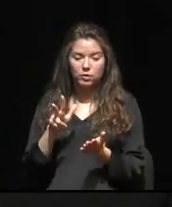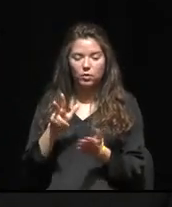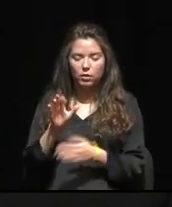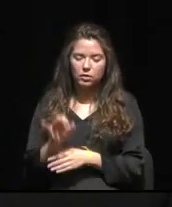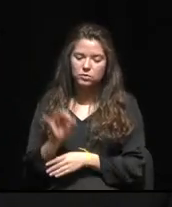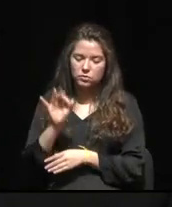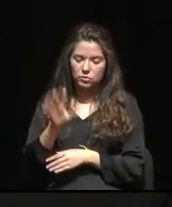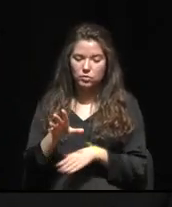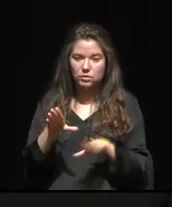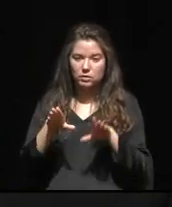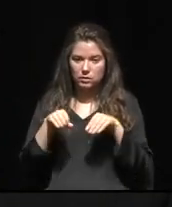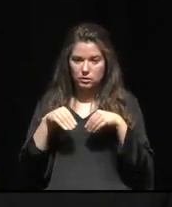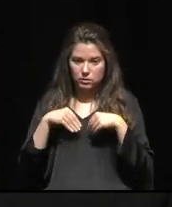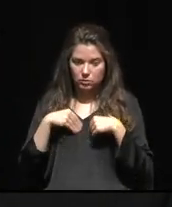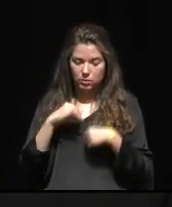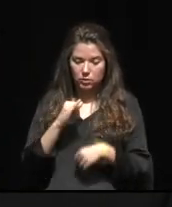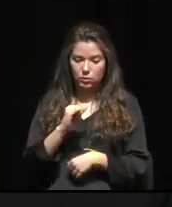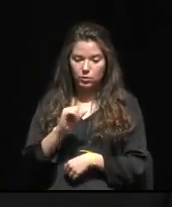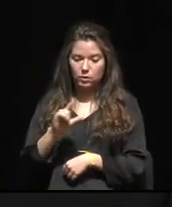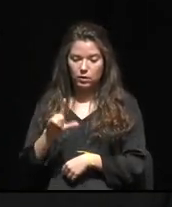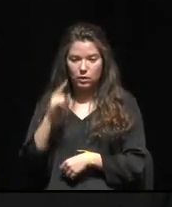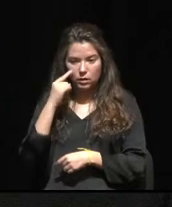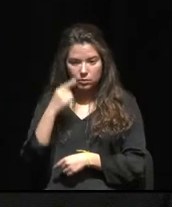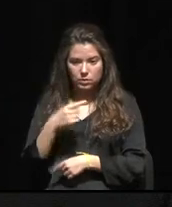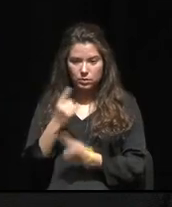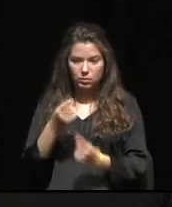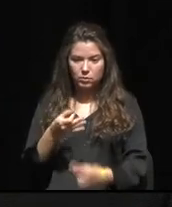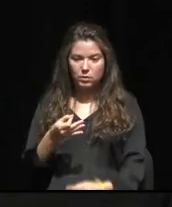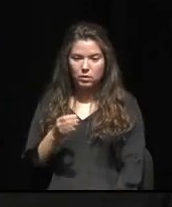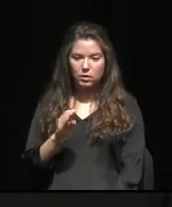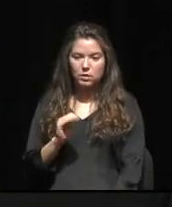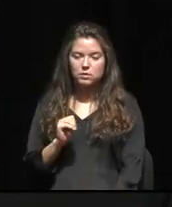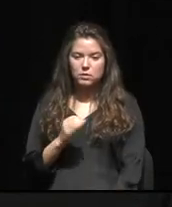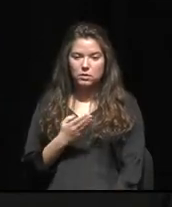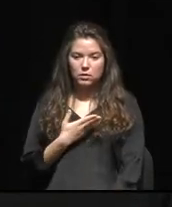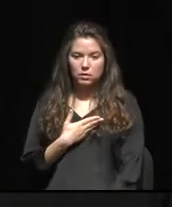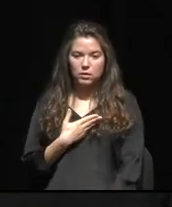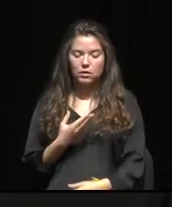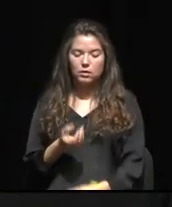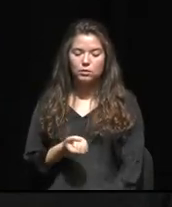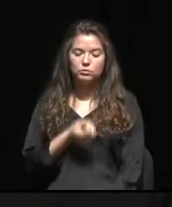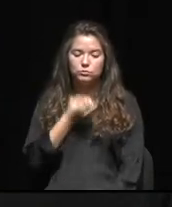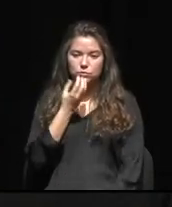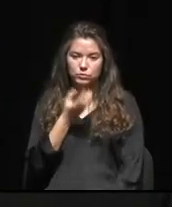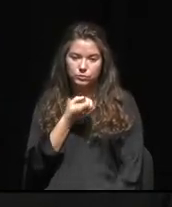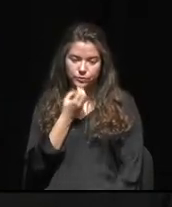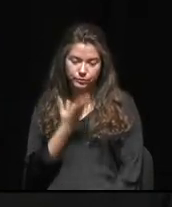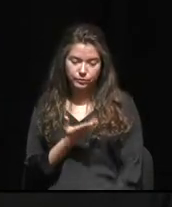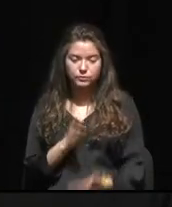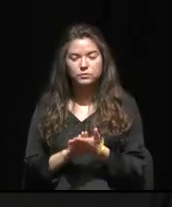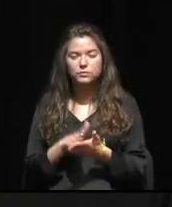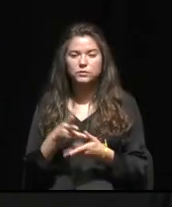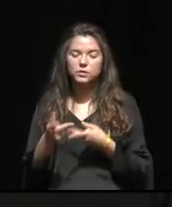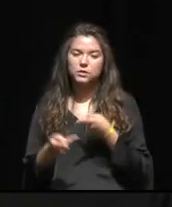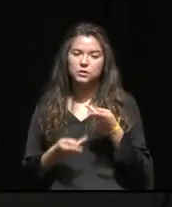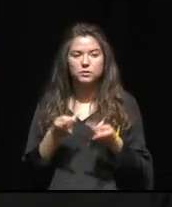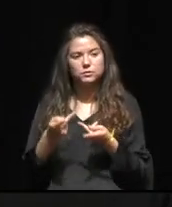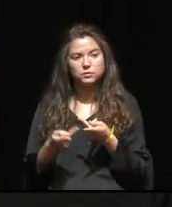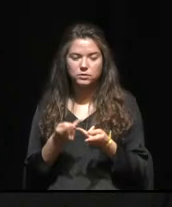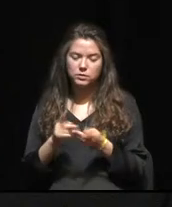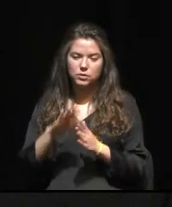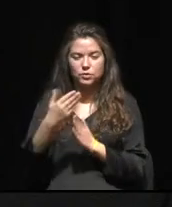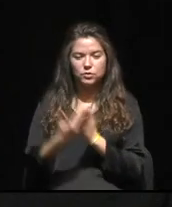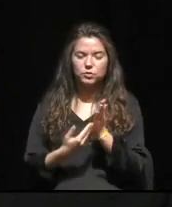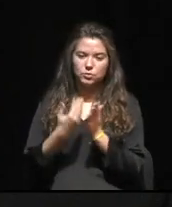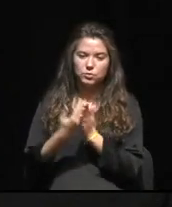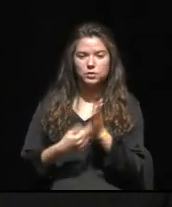sugestões aceites pelo iniciativa Liberal apresentadas pelo PSD muito bem passamos à apreciação conjunta dos documentos relativos à